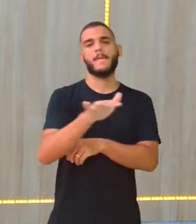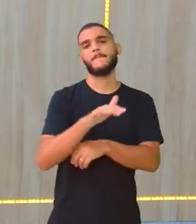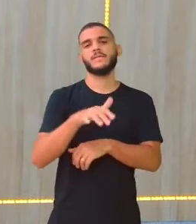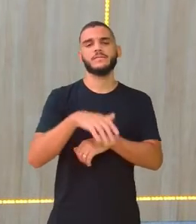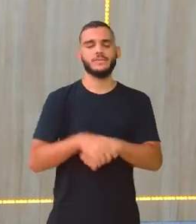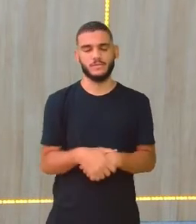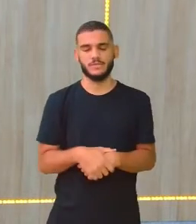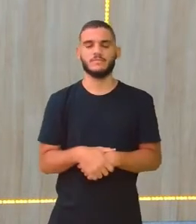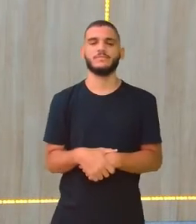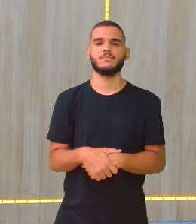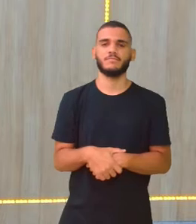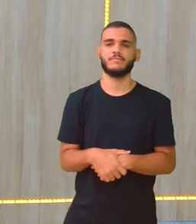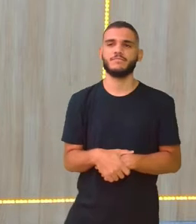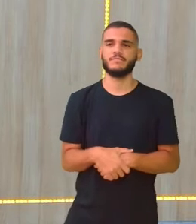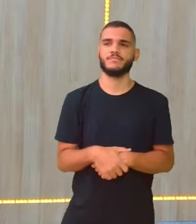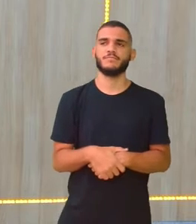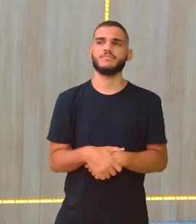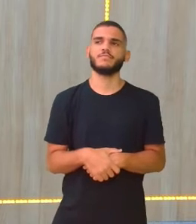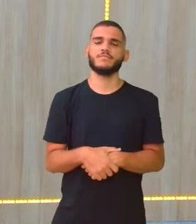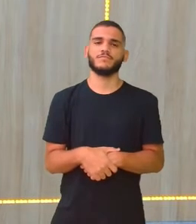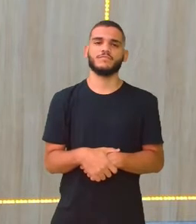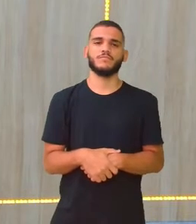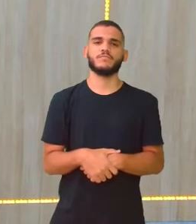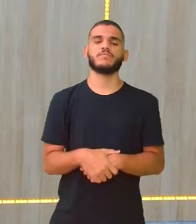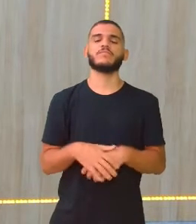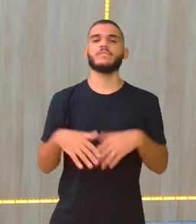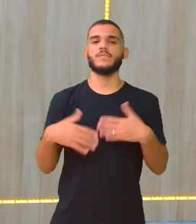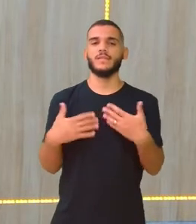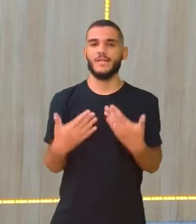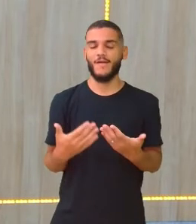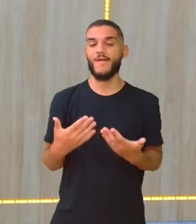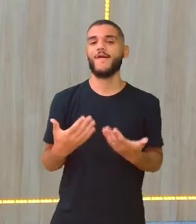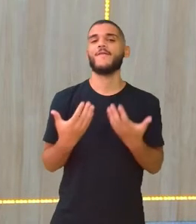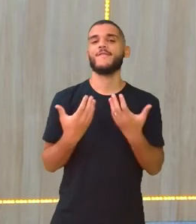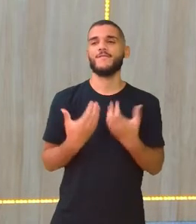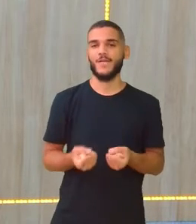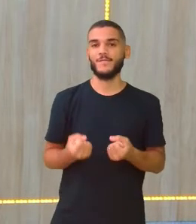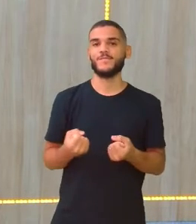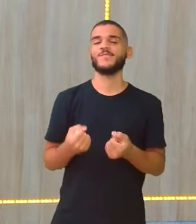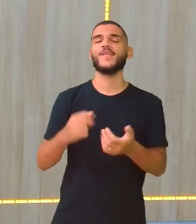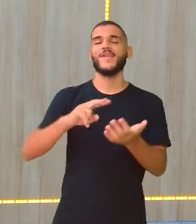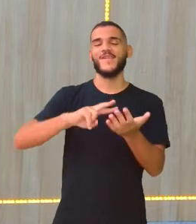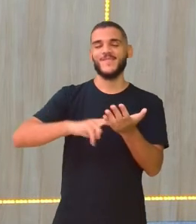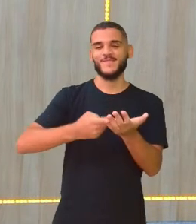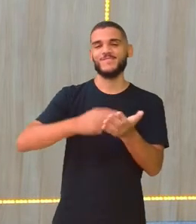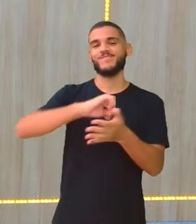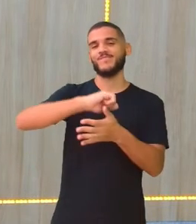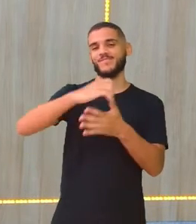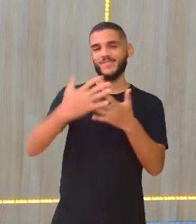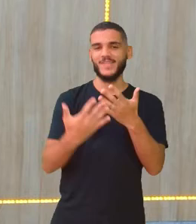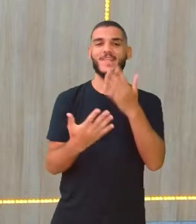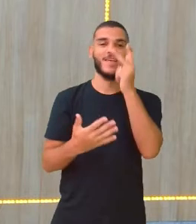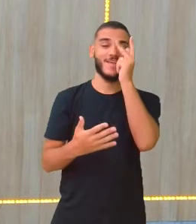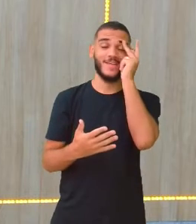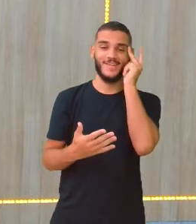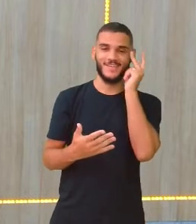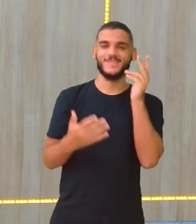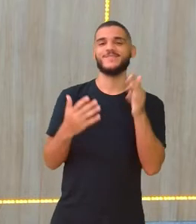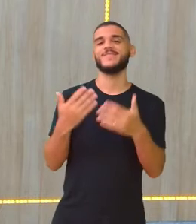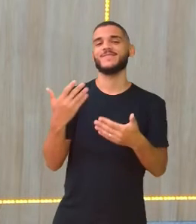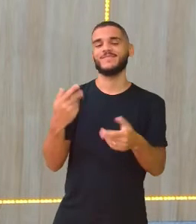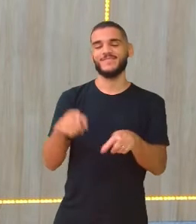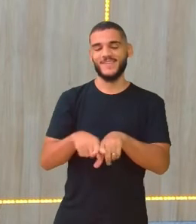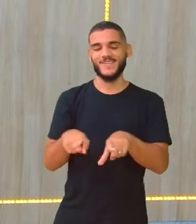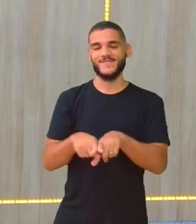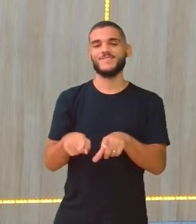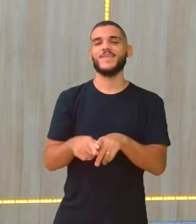nessas paisagens. Então vamos juntos. Também com Clisma, fazendo aqui ó, a interpretação de Libras